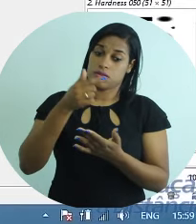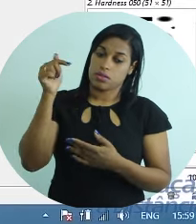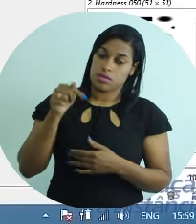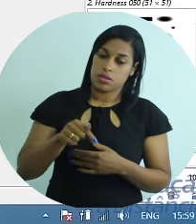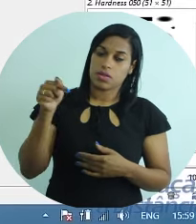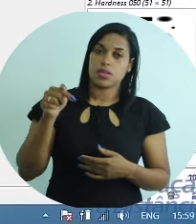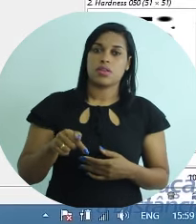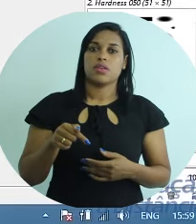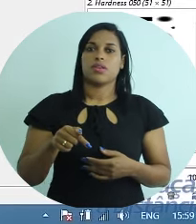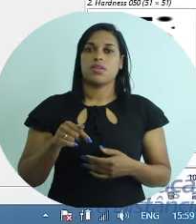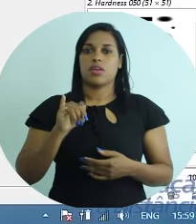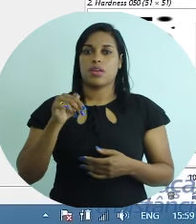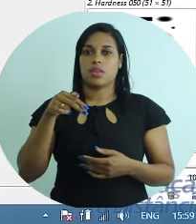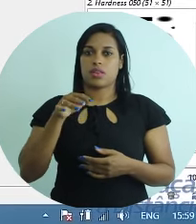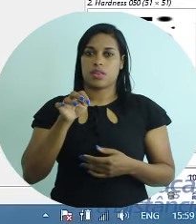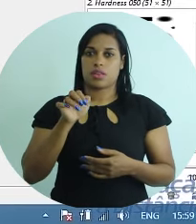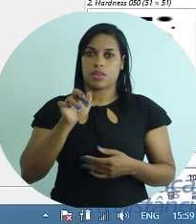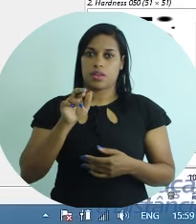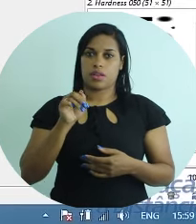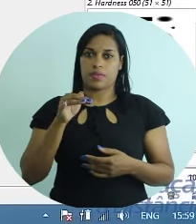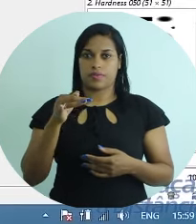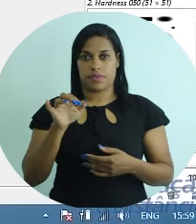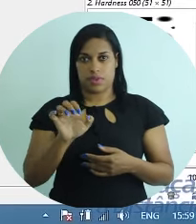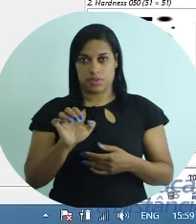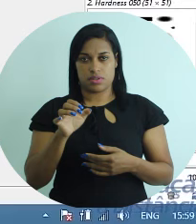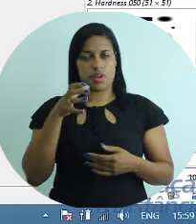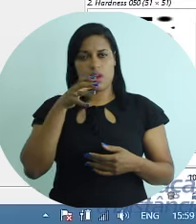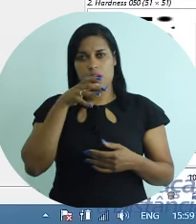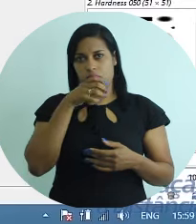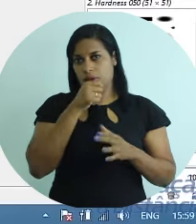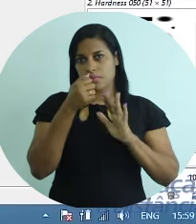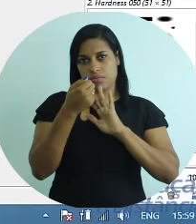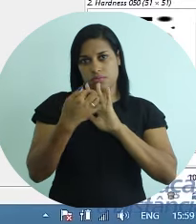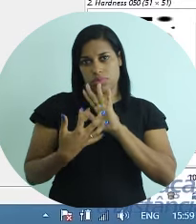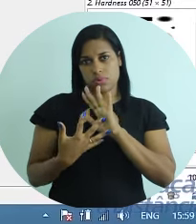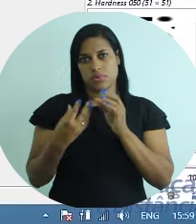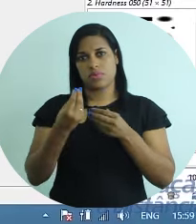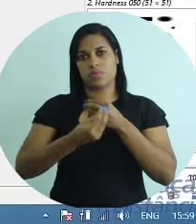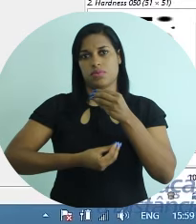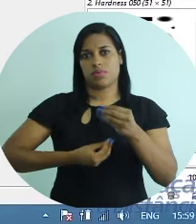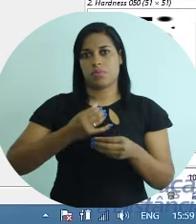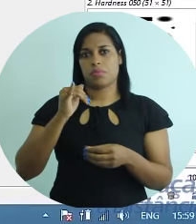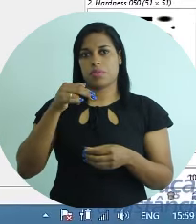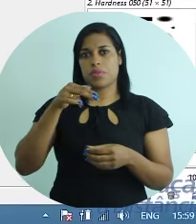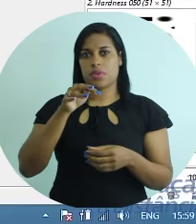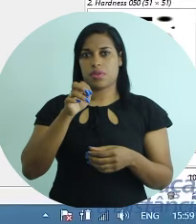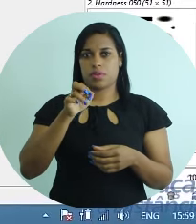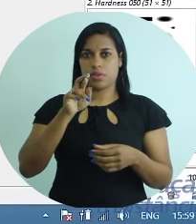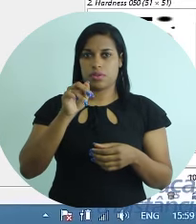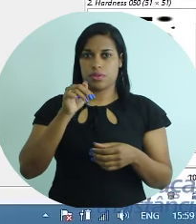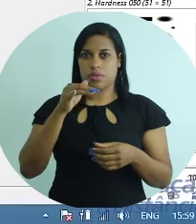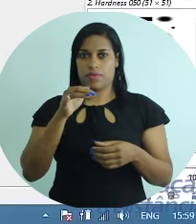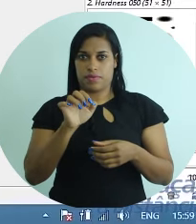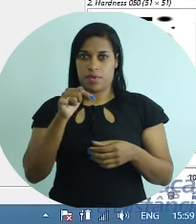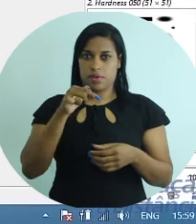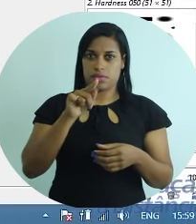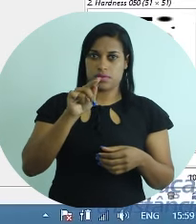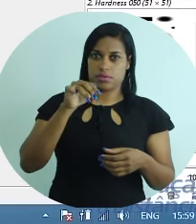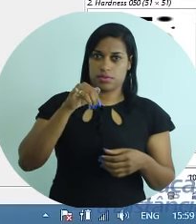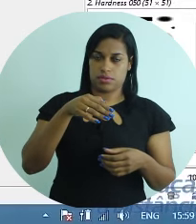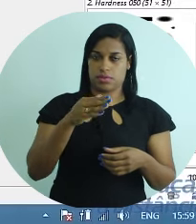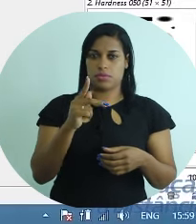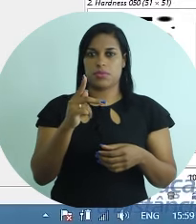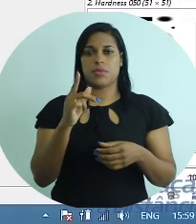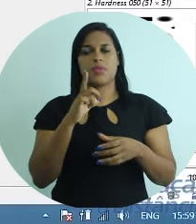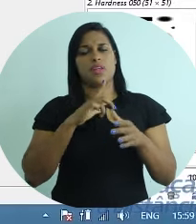relação à interface. Então, só uma rápida explicação de como é que funciona a interface do GIMP. Aqui nós temos a barra de